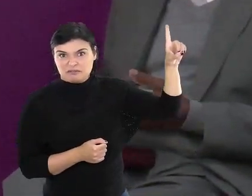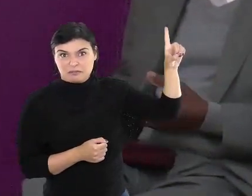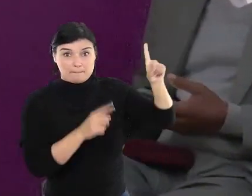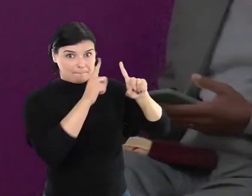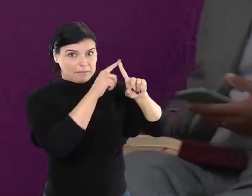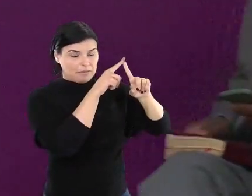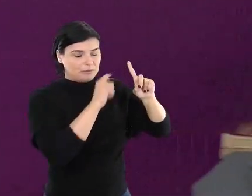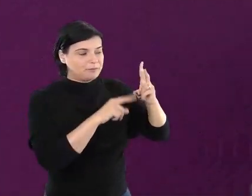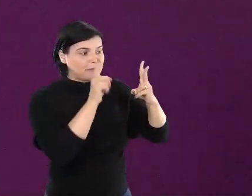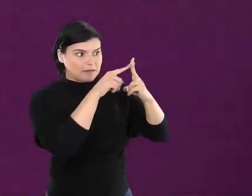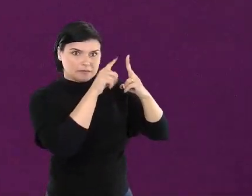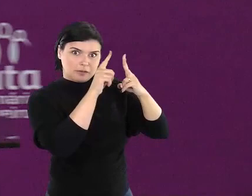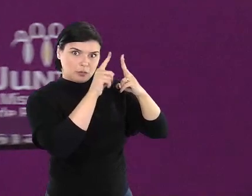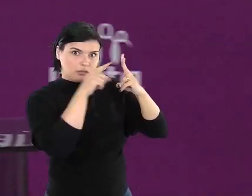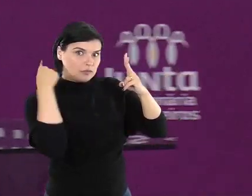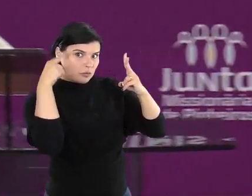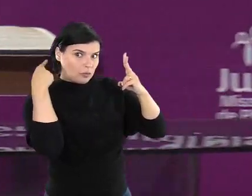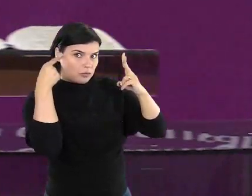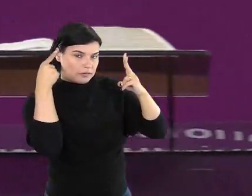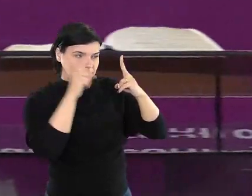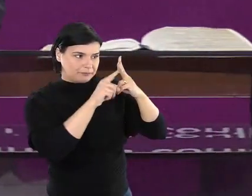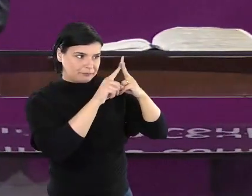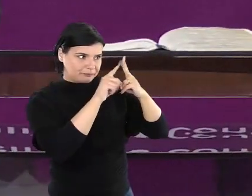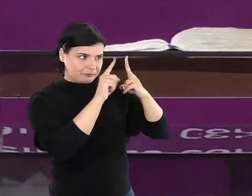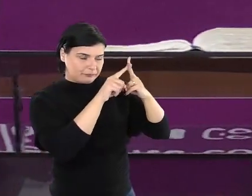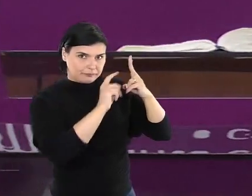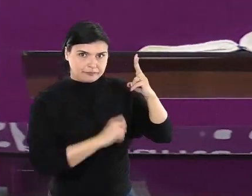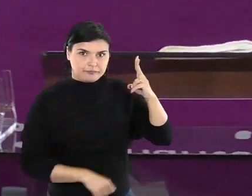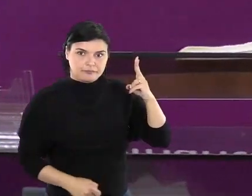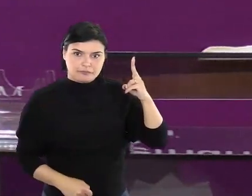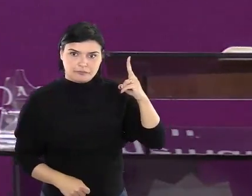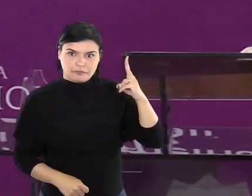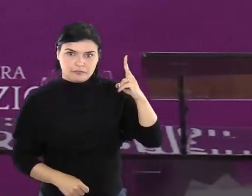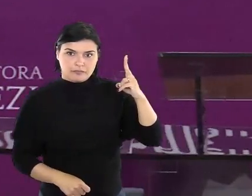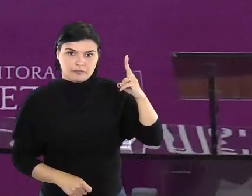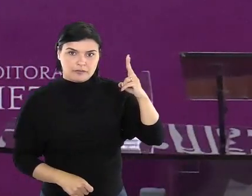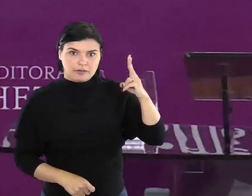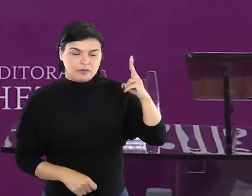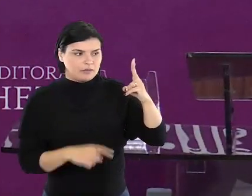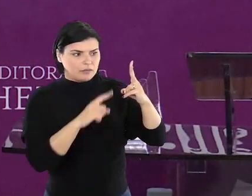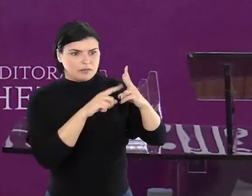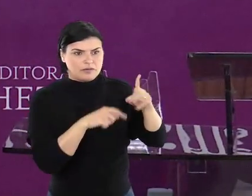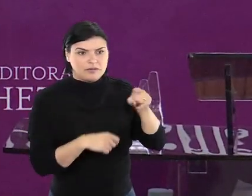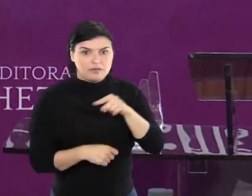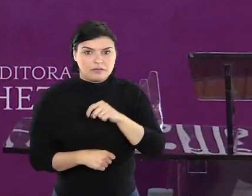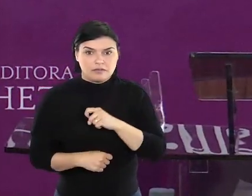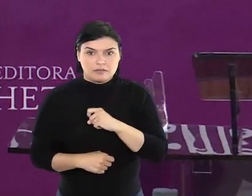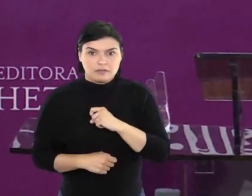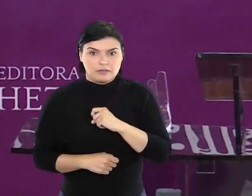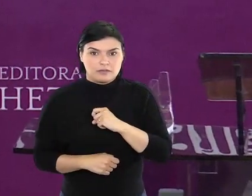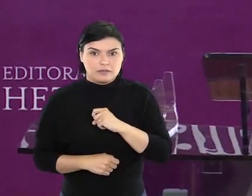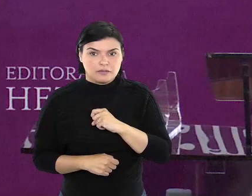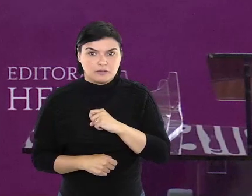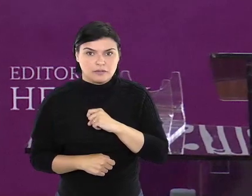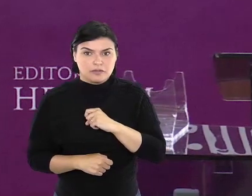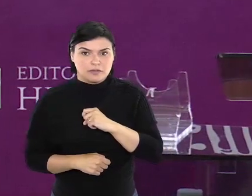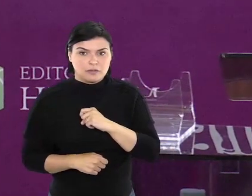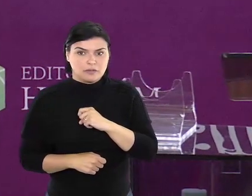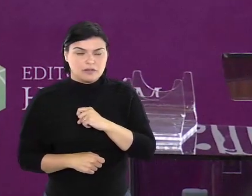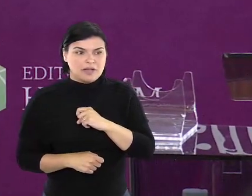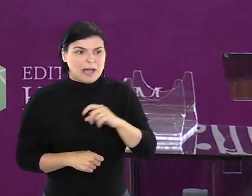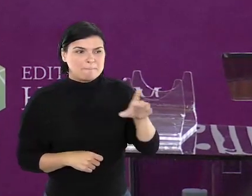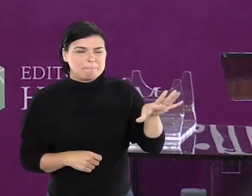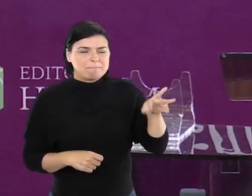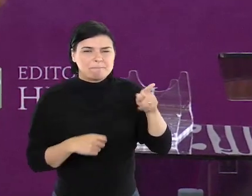segunda loucura na Bíblia aparece lá quando Jesus diz louco essa noite pedirão a tua alma o